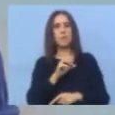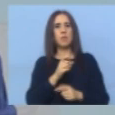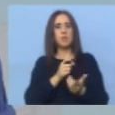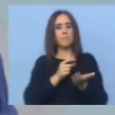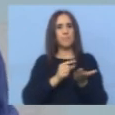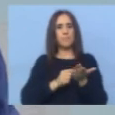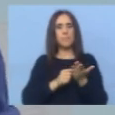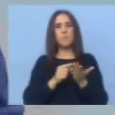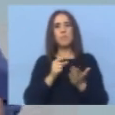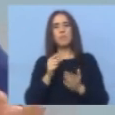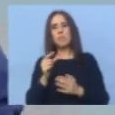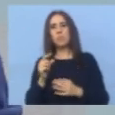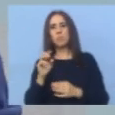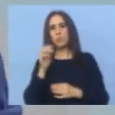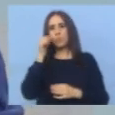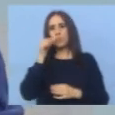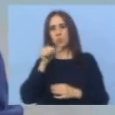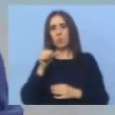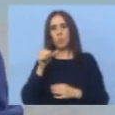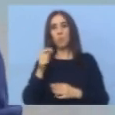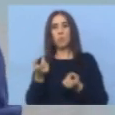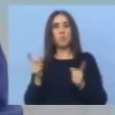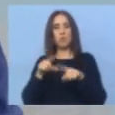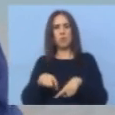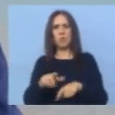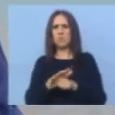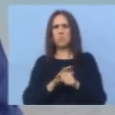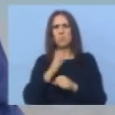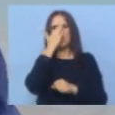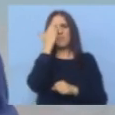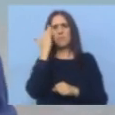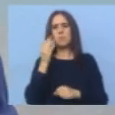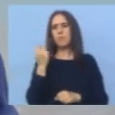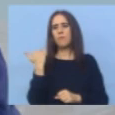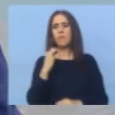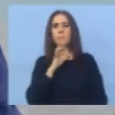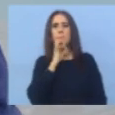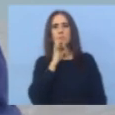Sudão, para onde voltaram. Vivem situações difíceis. Ainda há pouco tempo vi uma mensagem do bispo